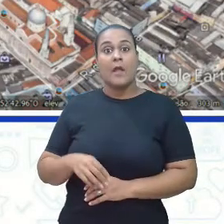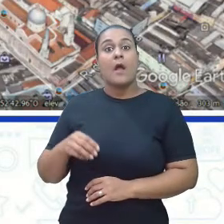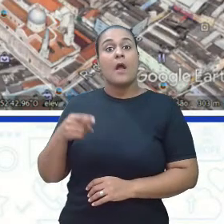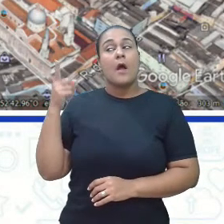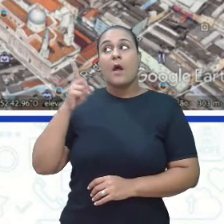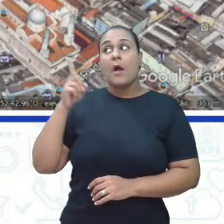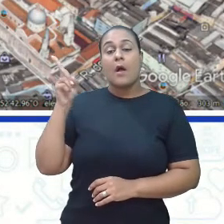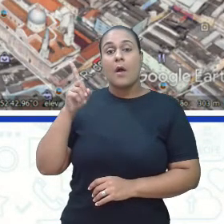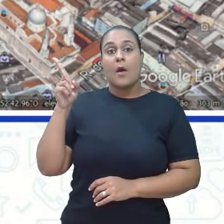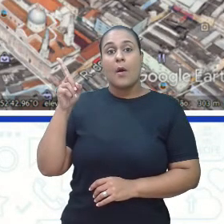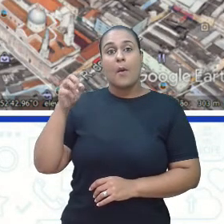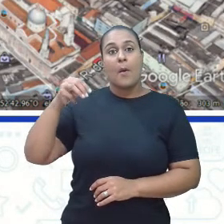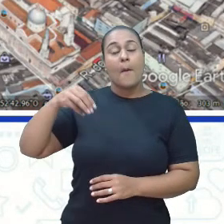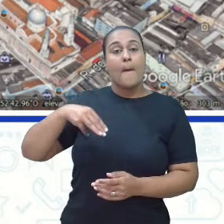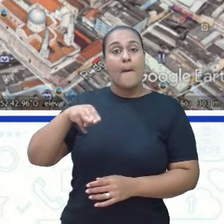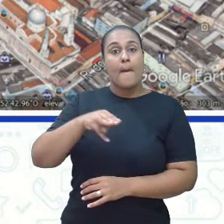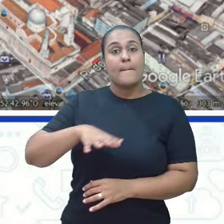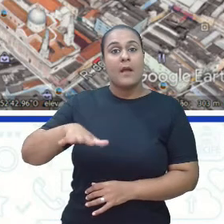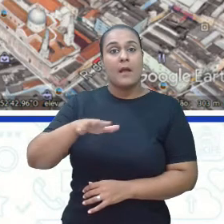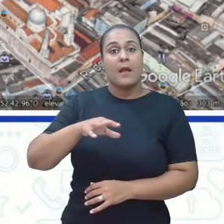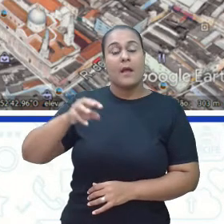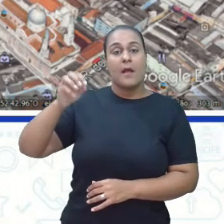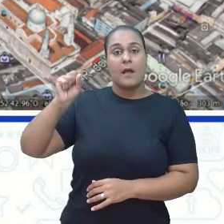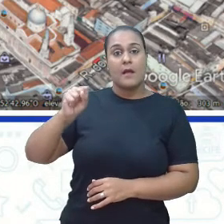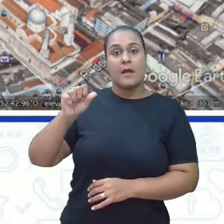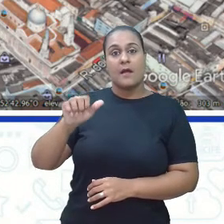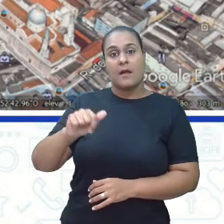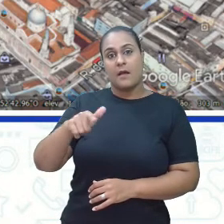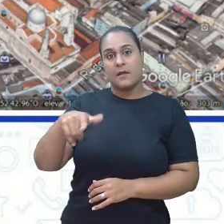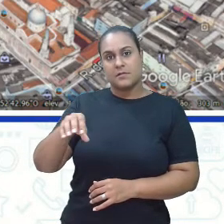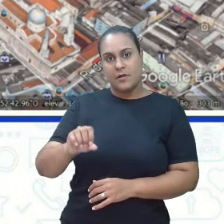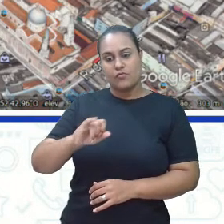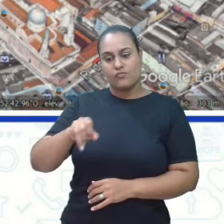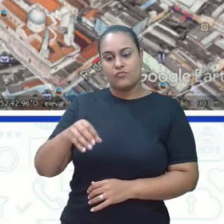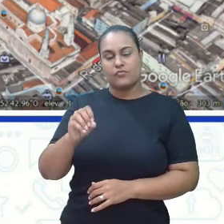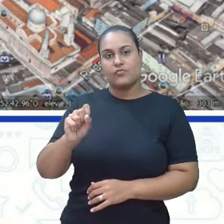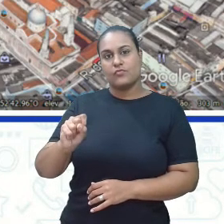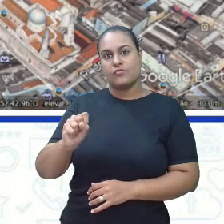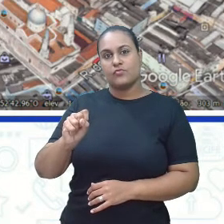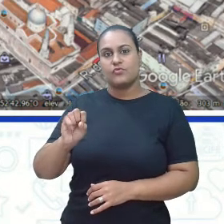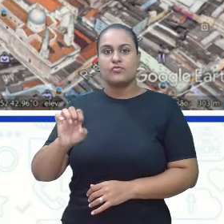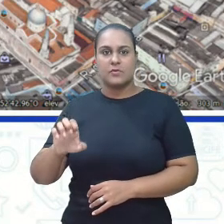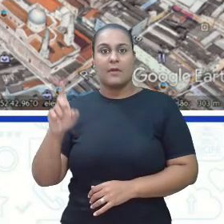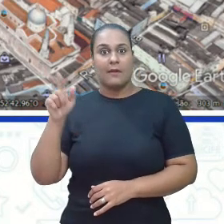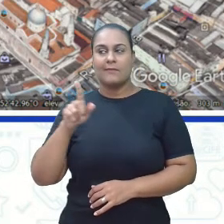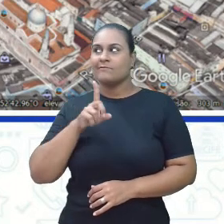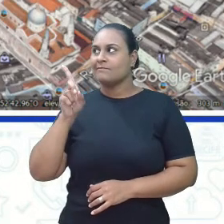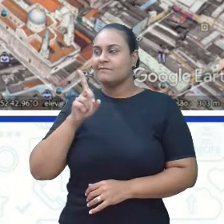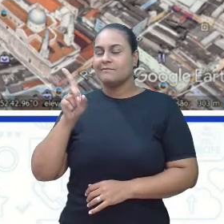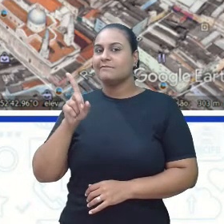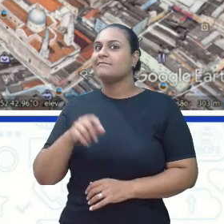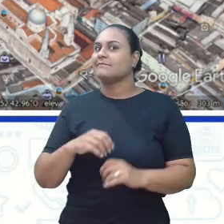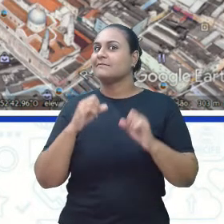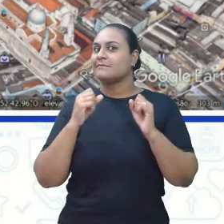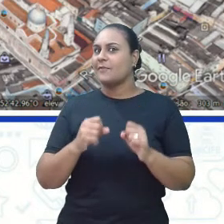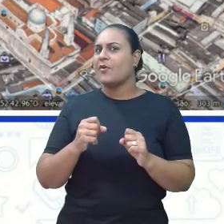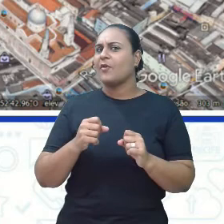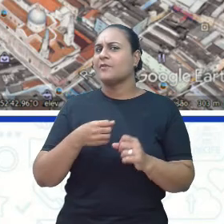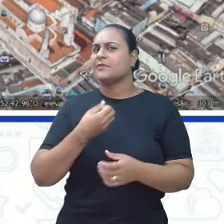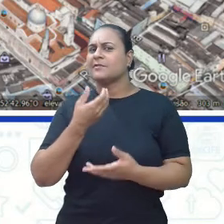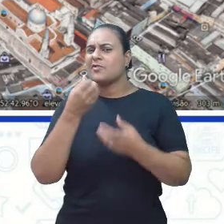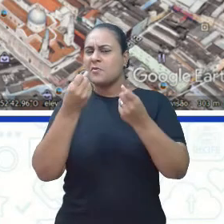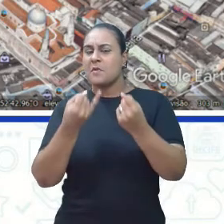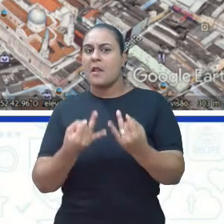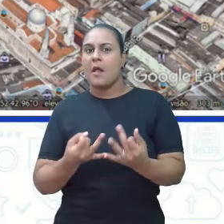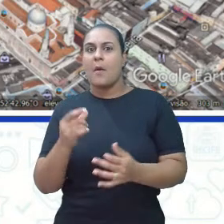foi ao Mercado de São José, né, quem já tem essa experiência de ter ido ao Mercado de São José, né, pode, né, falar um pouco, pode